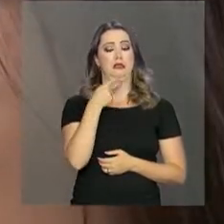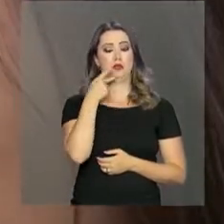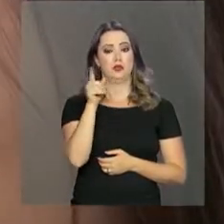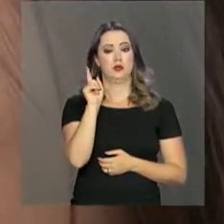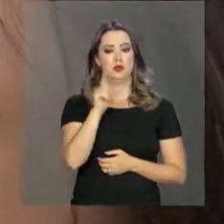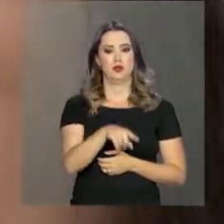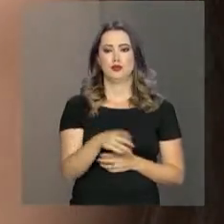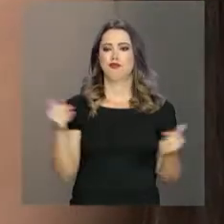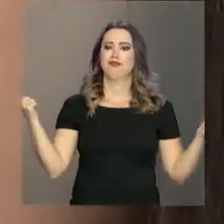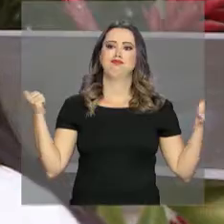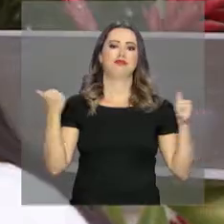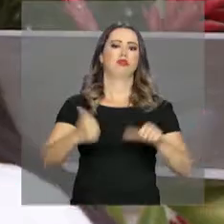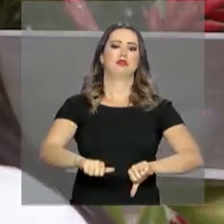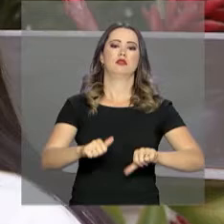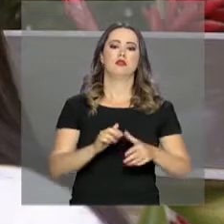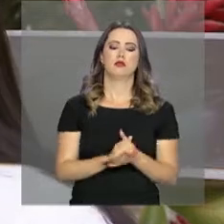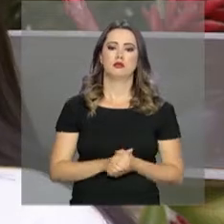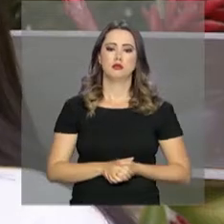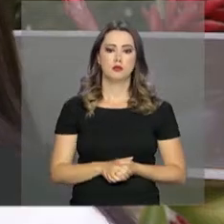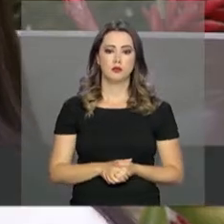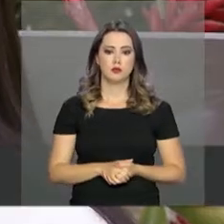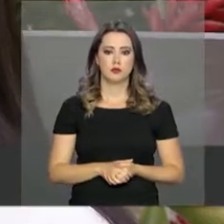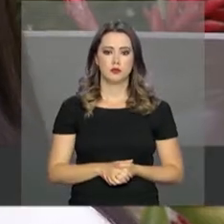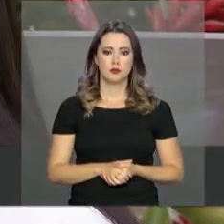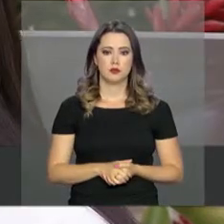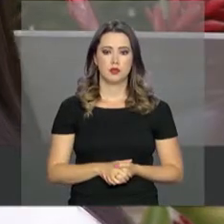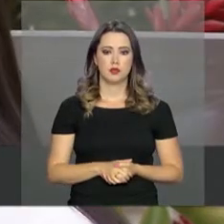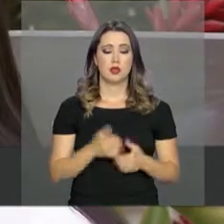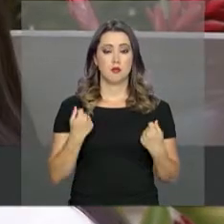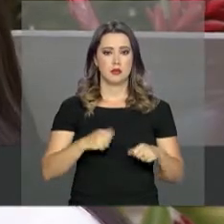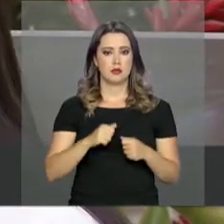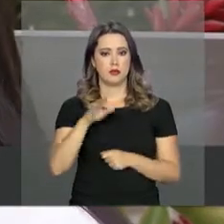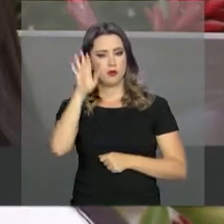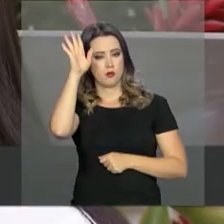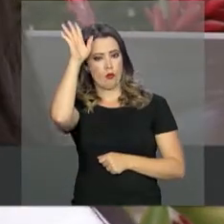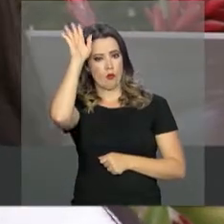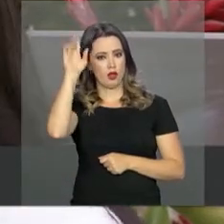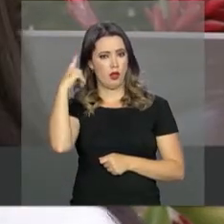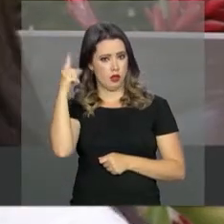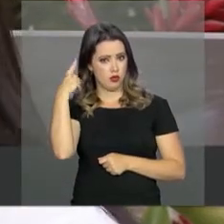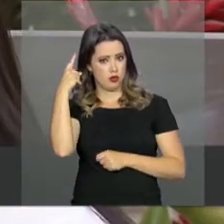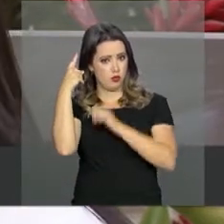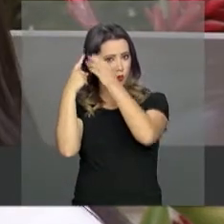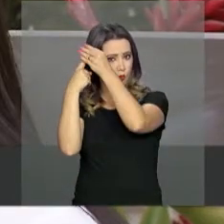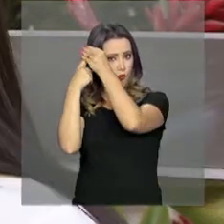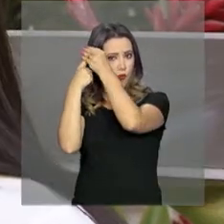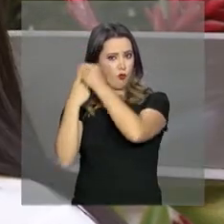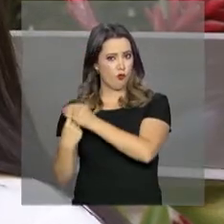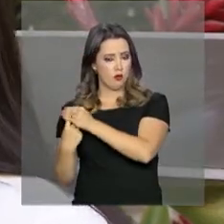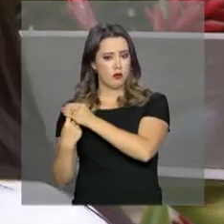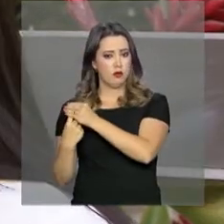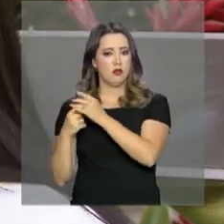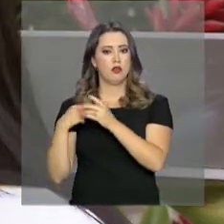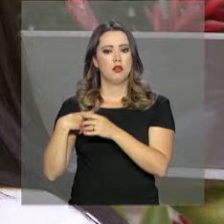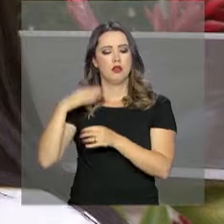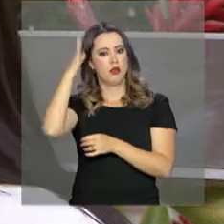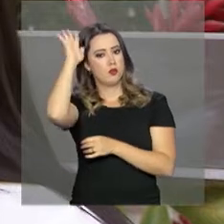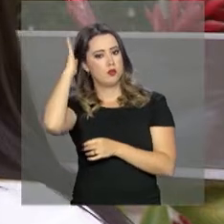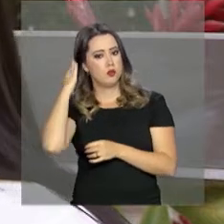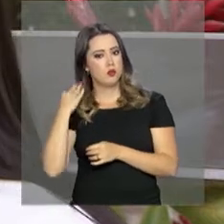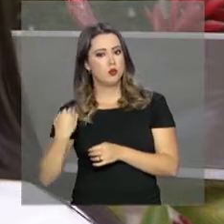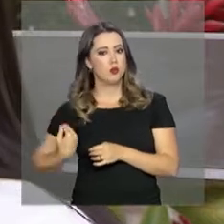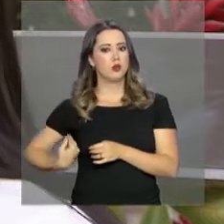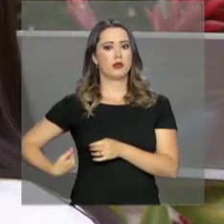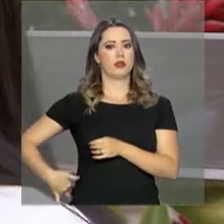foi um desastre eu tentei fazer um alisamento só que na época era muito grande e eu ficar muito caro